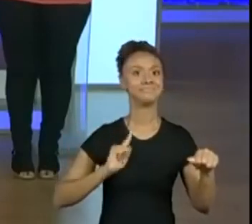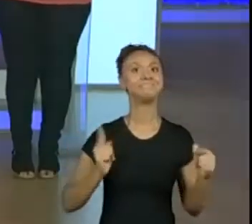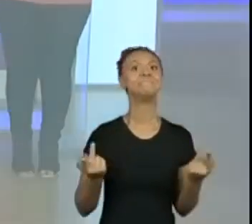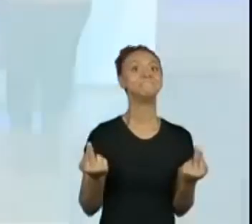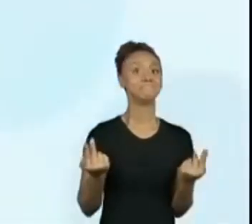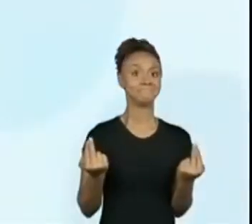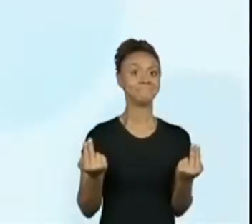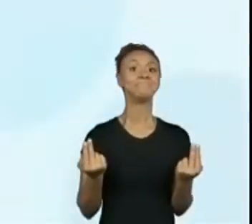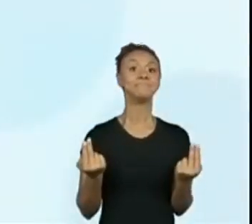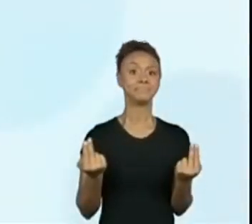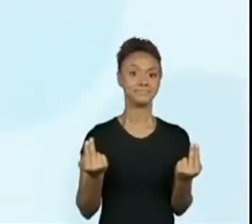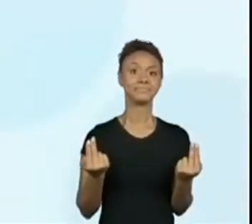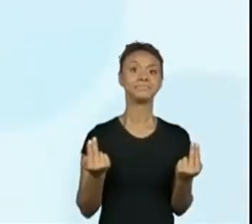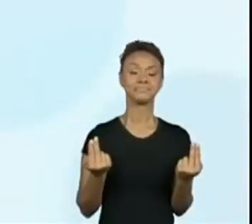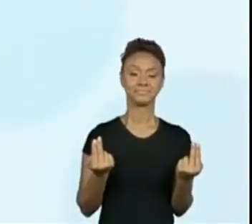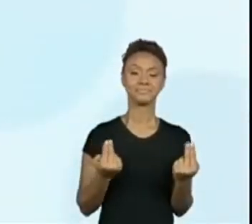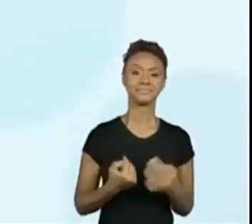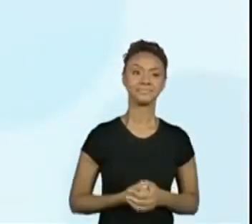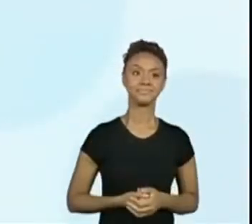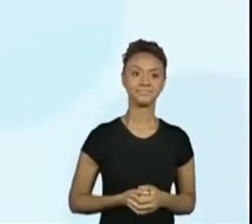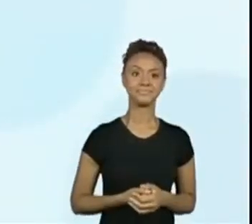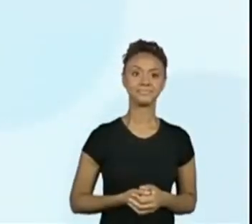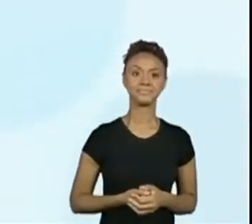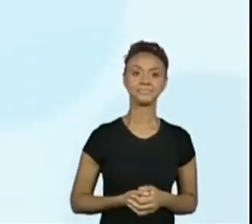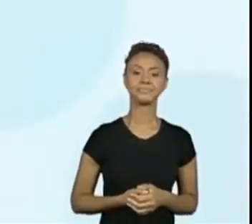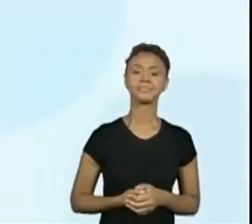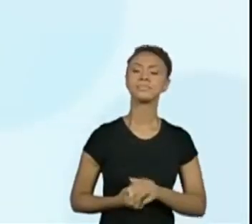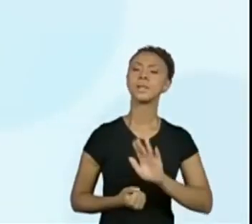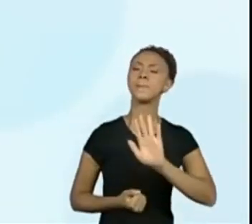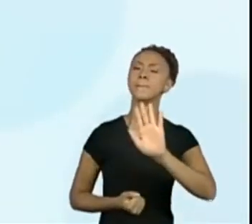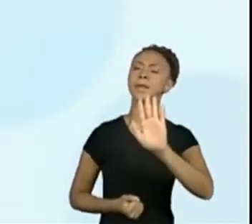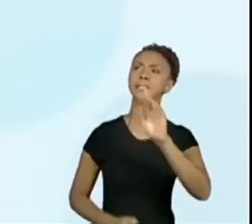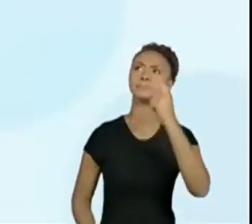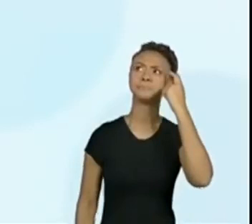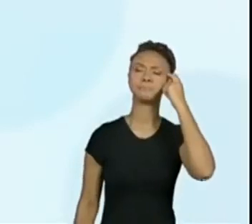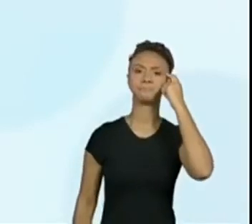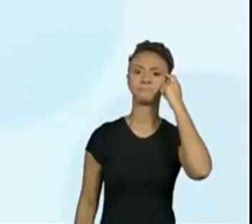e A, ma. Ma. Mas professora Vivi,